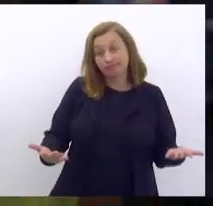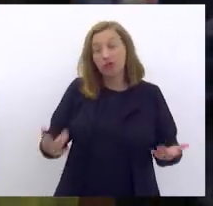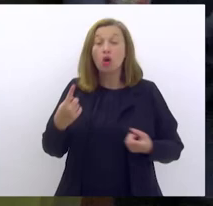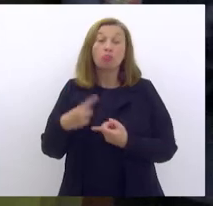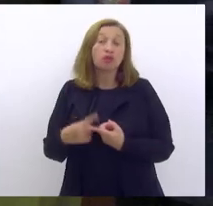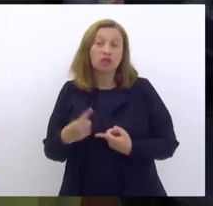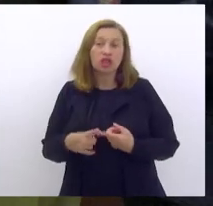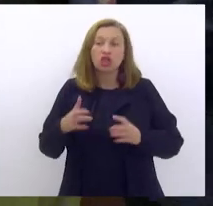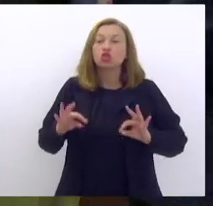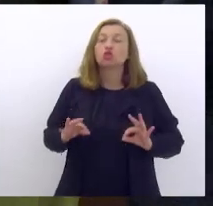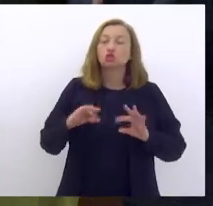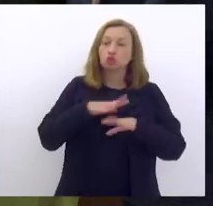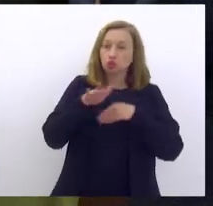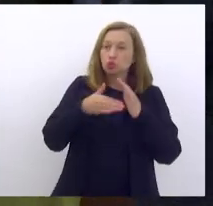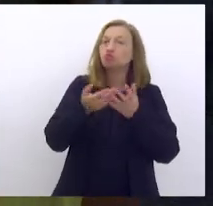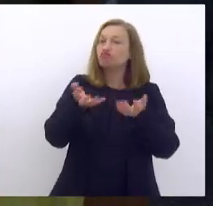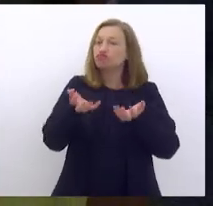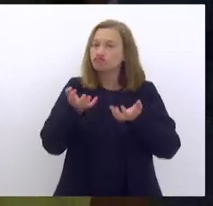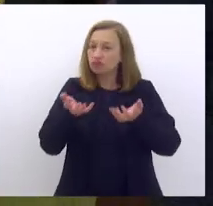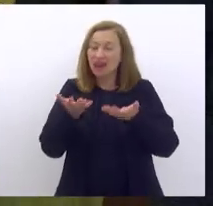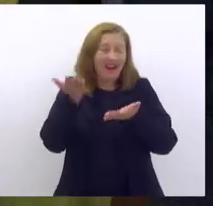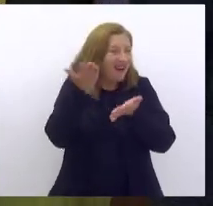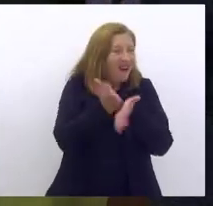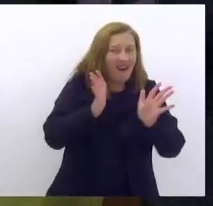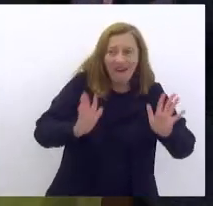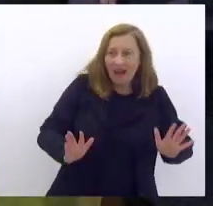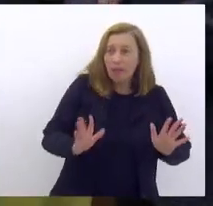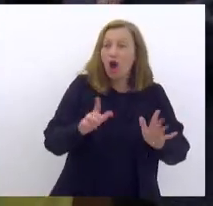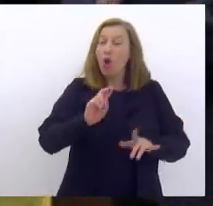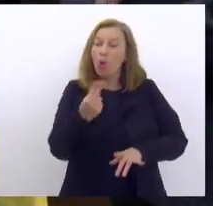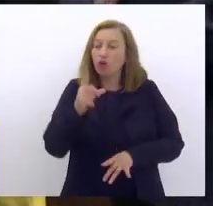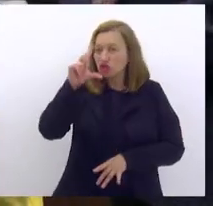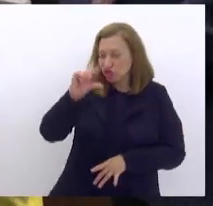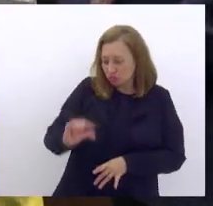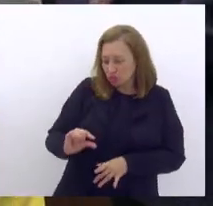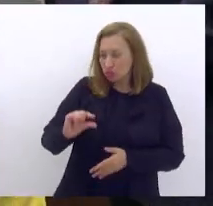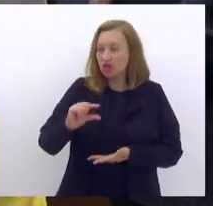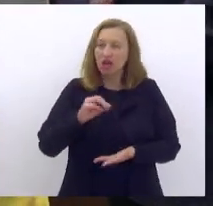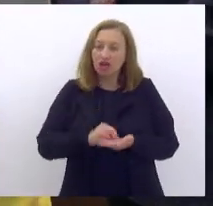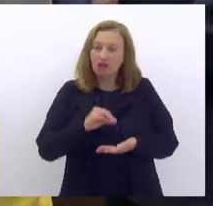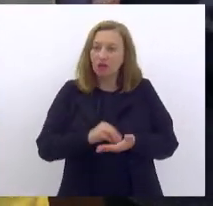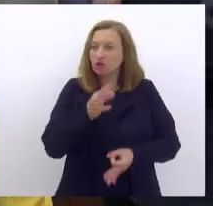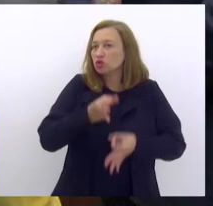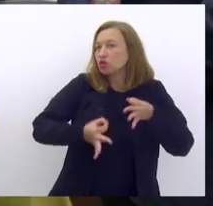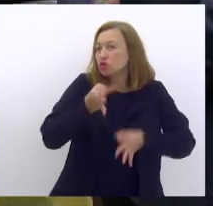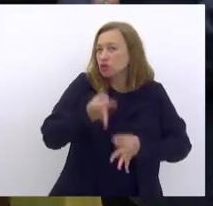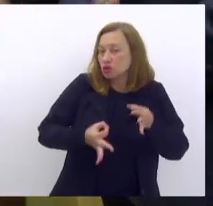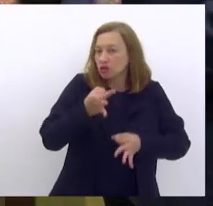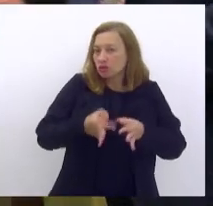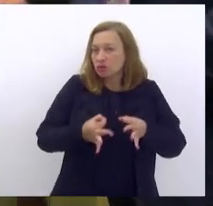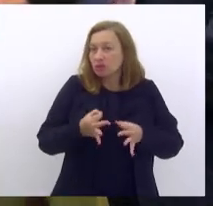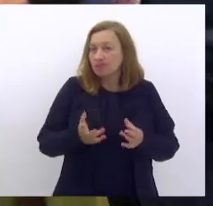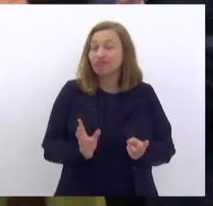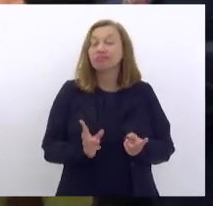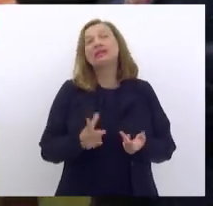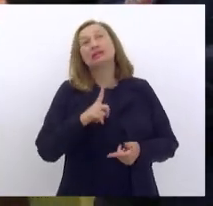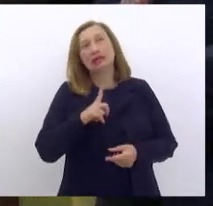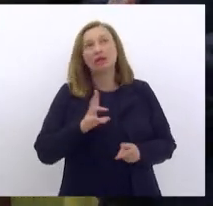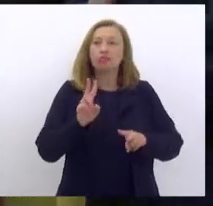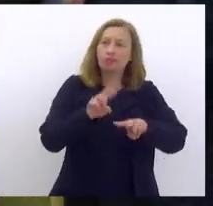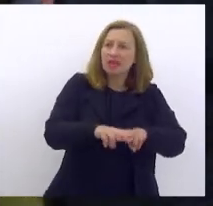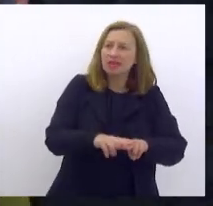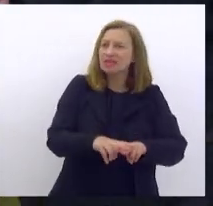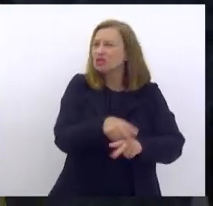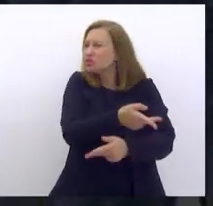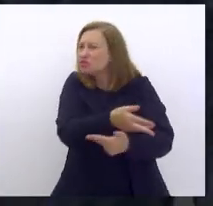porque todos querem acabar ou diminuir essa injustiça que tem levado à prisão de